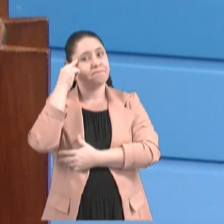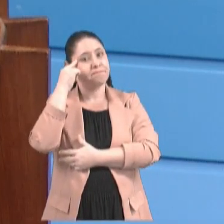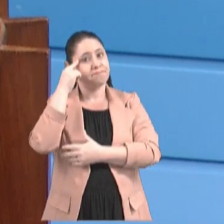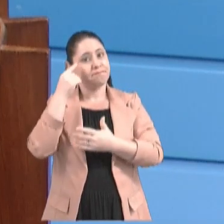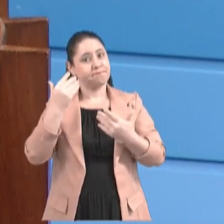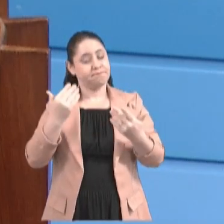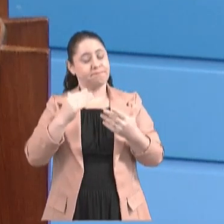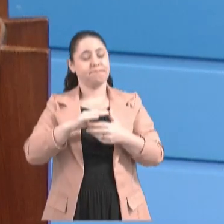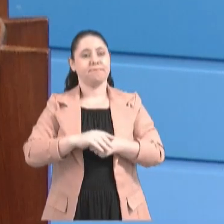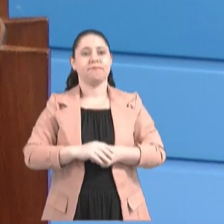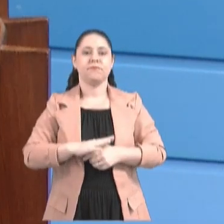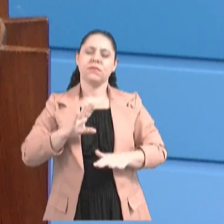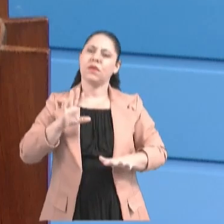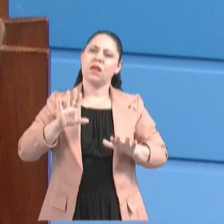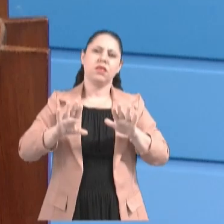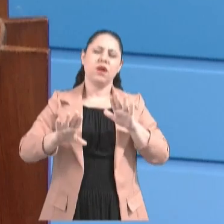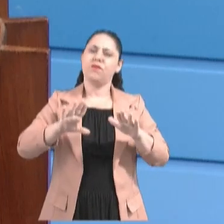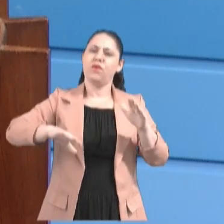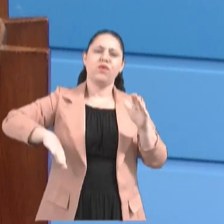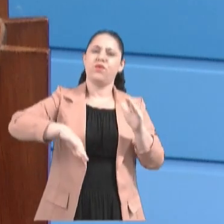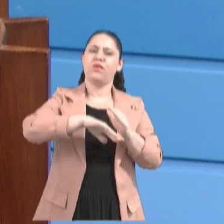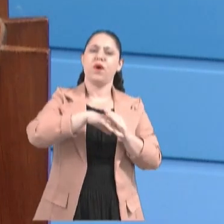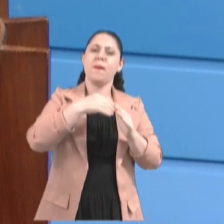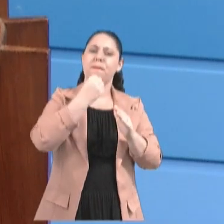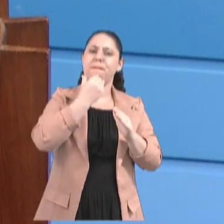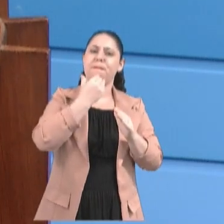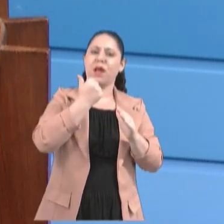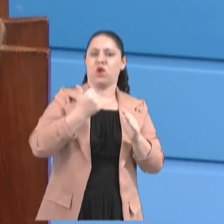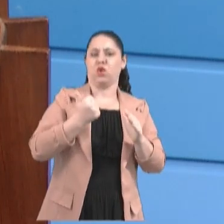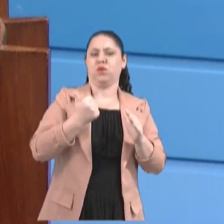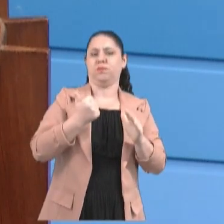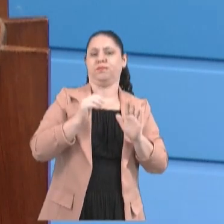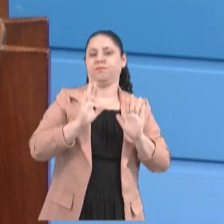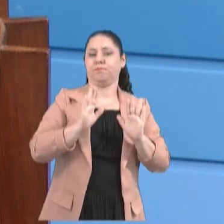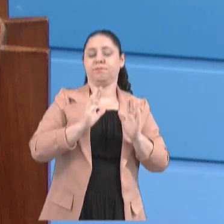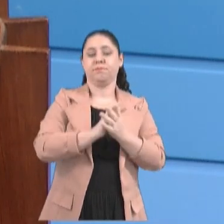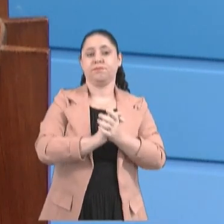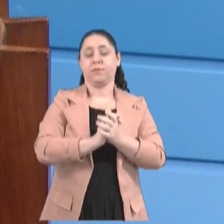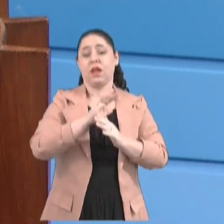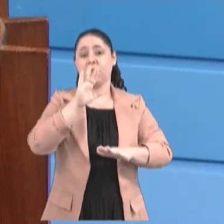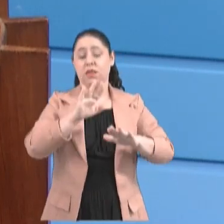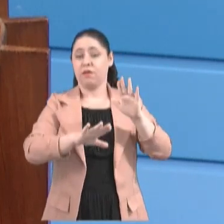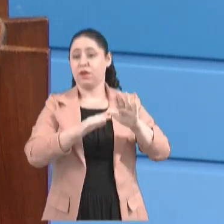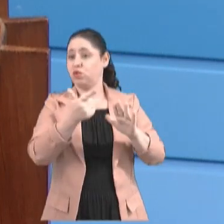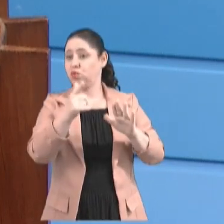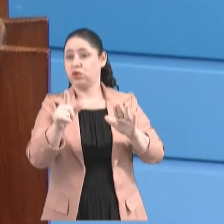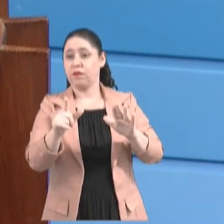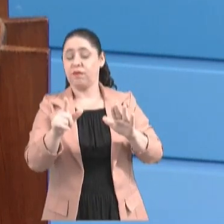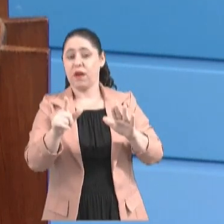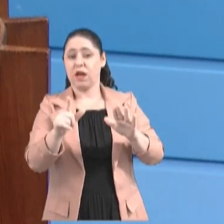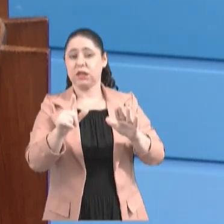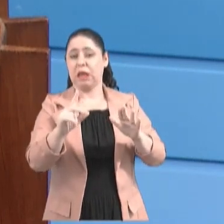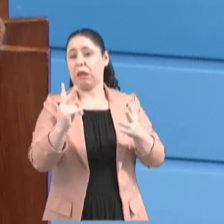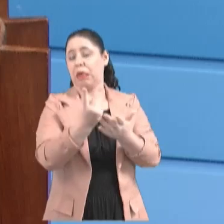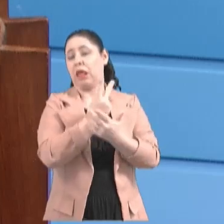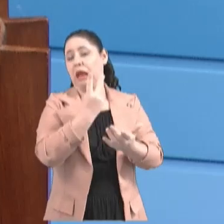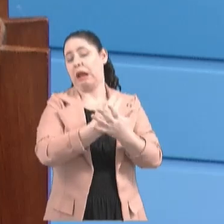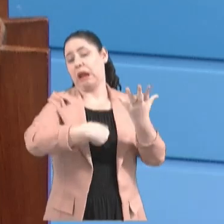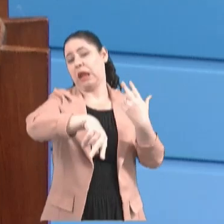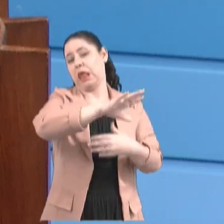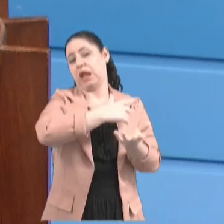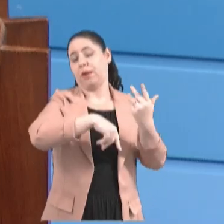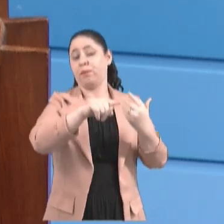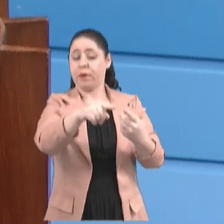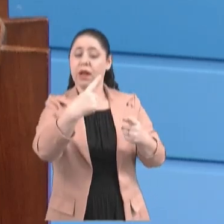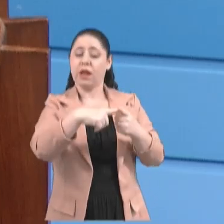Rachioca. Talvez o futebol tivesse melhor. Talvez não tivesse tanta lambança lá, porque ele entende de futebol,